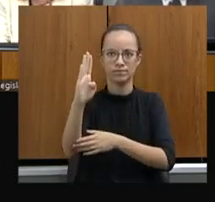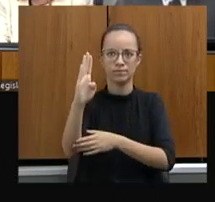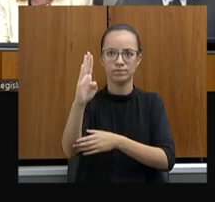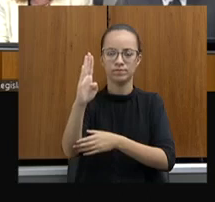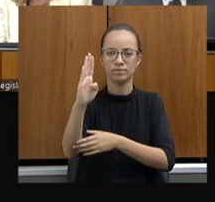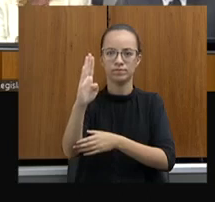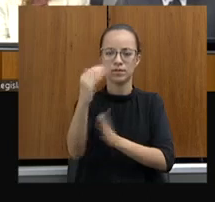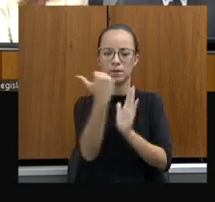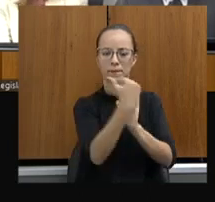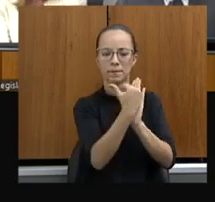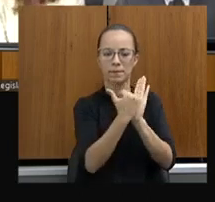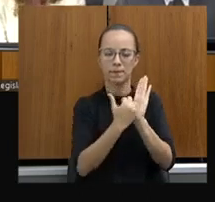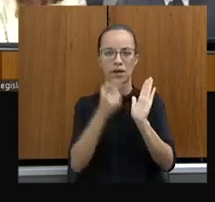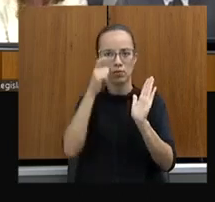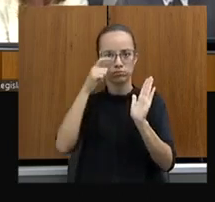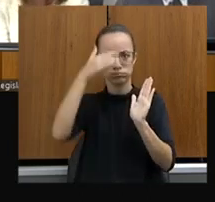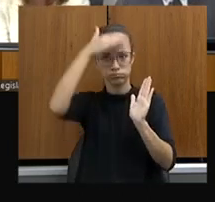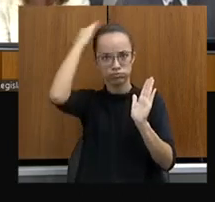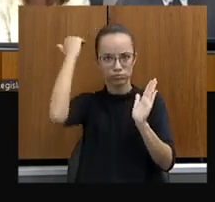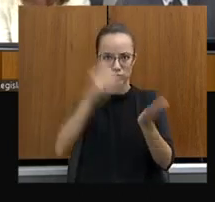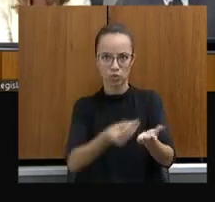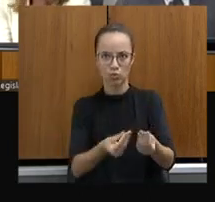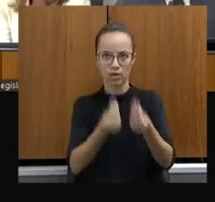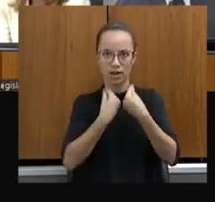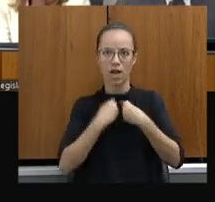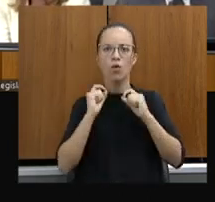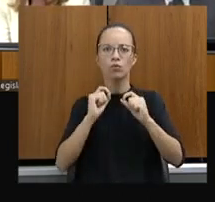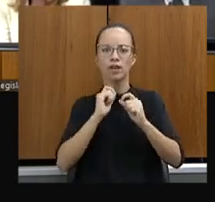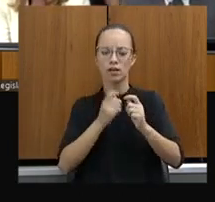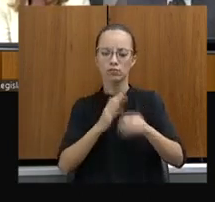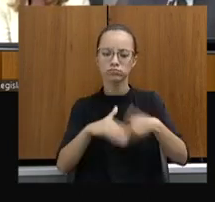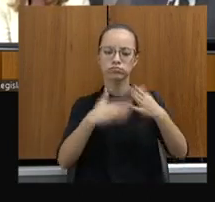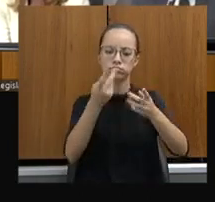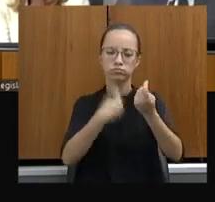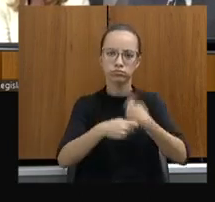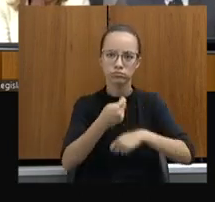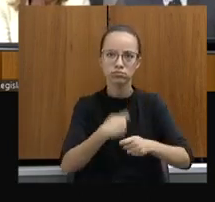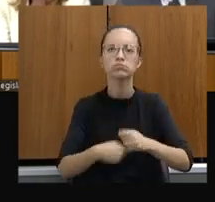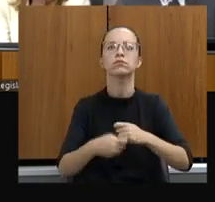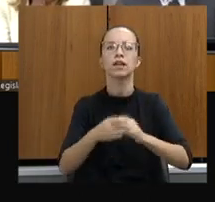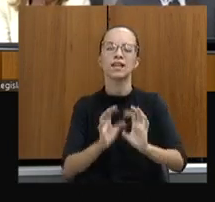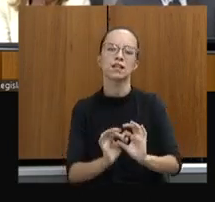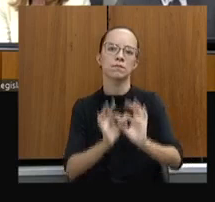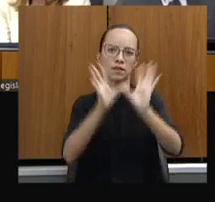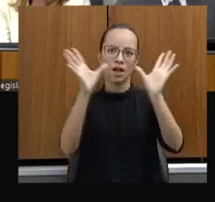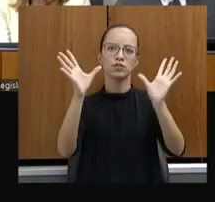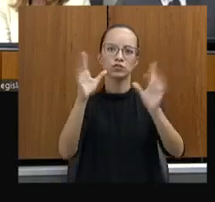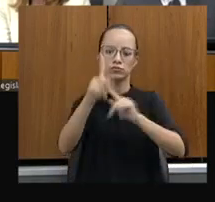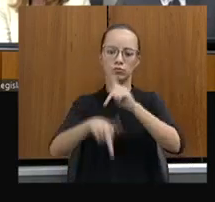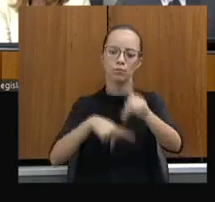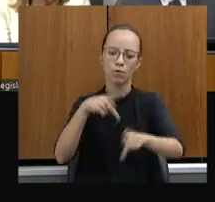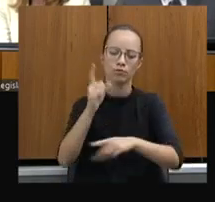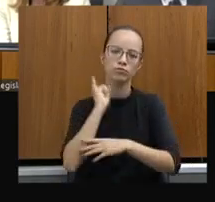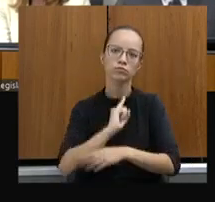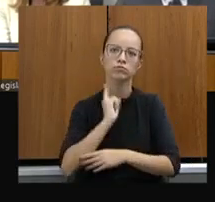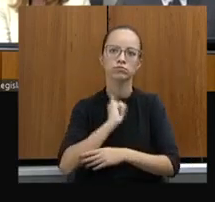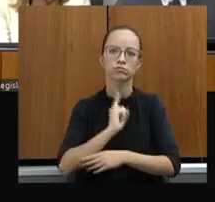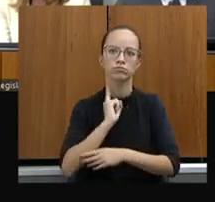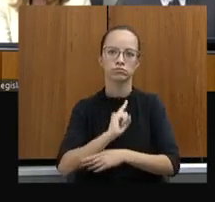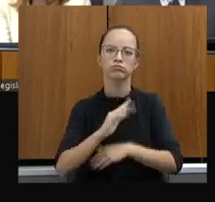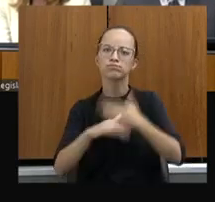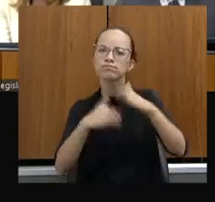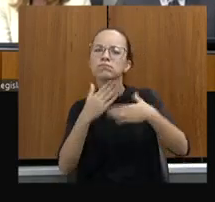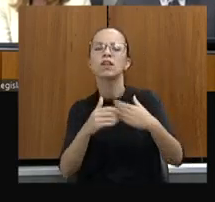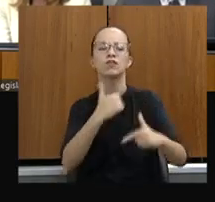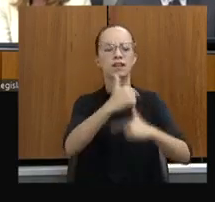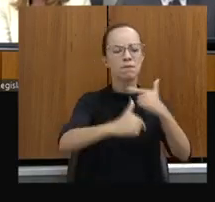diretrizes com o nosso Governador Zema nos dá que é o desenvolvimento econômico a dignidade e autonomia do povo de Minas Gerais tendo